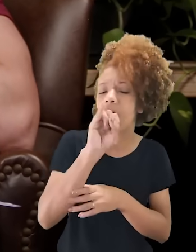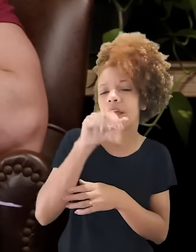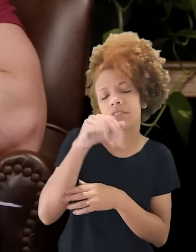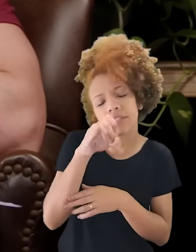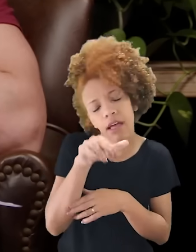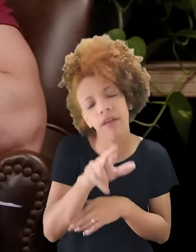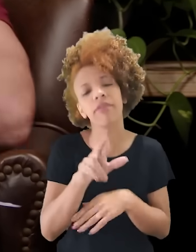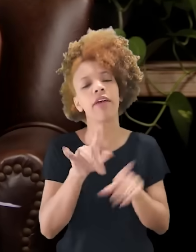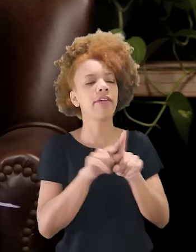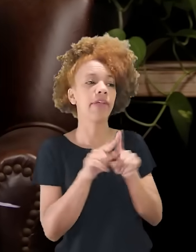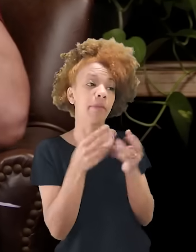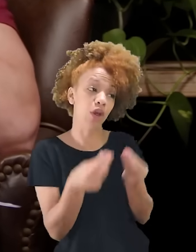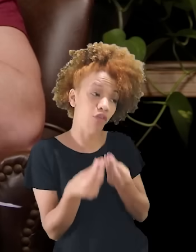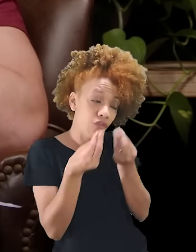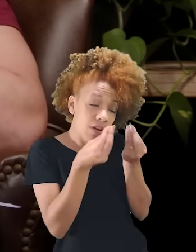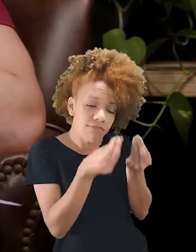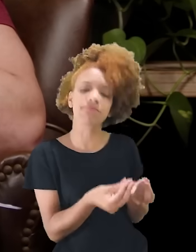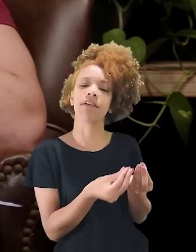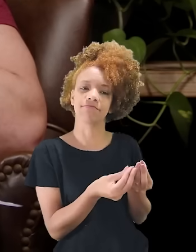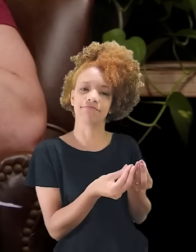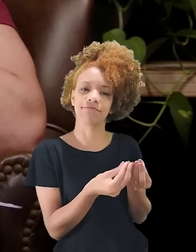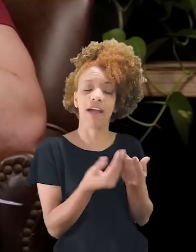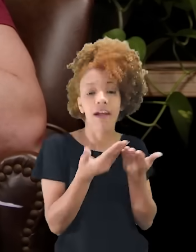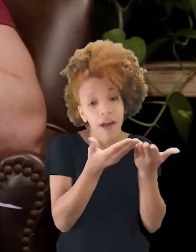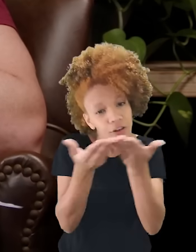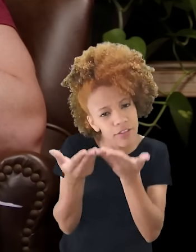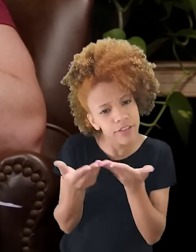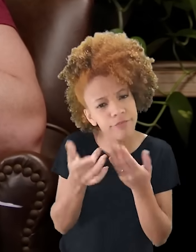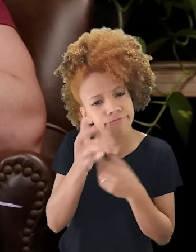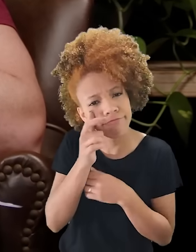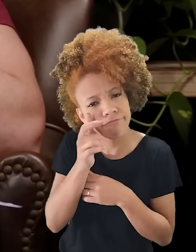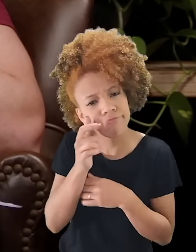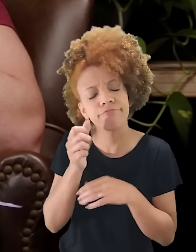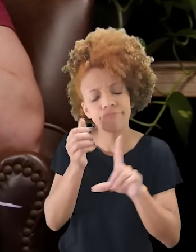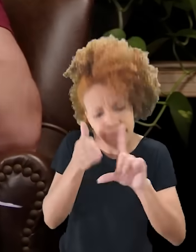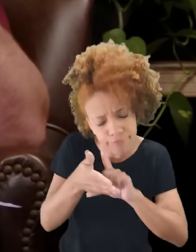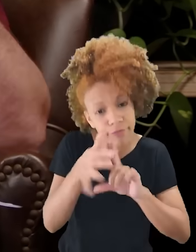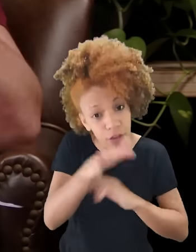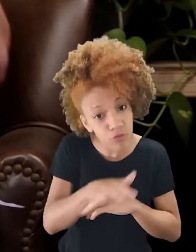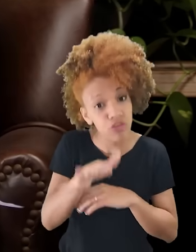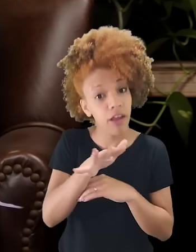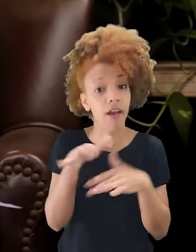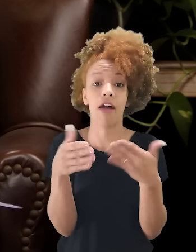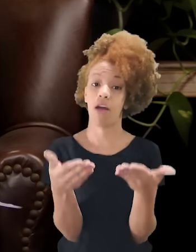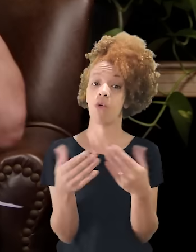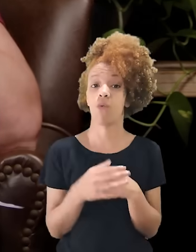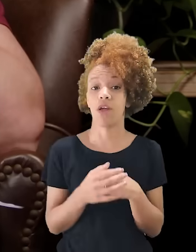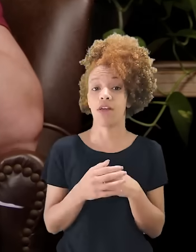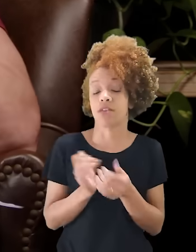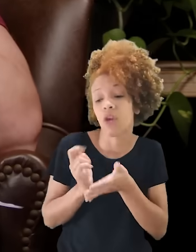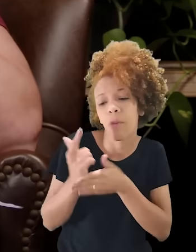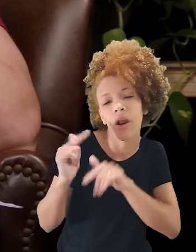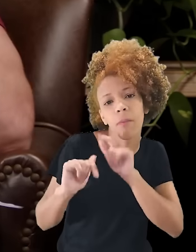mesmo tempo oferecer aos meus e ouvintes e é audiência em geral para consumir o